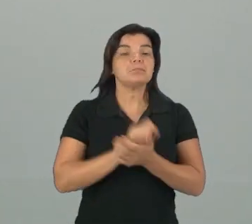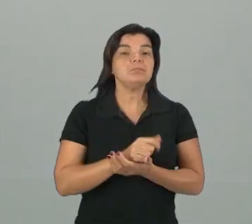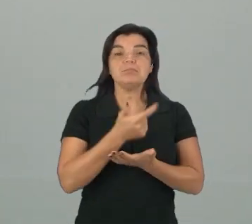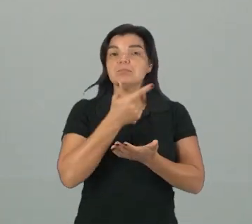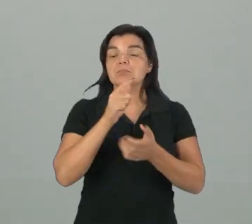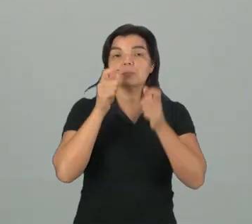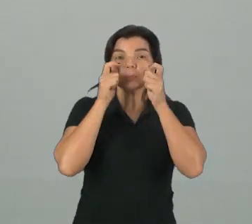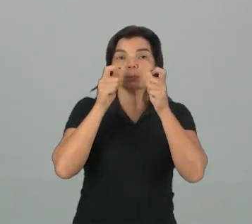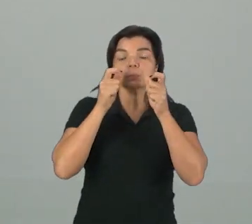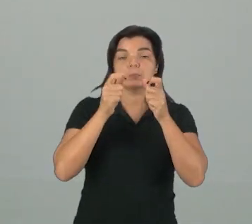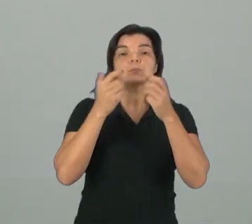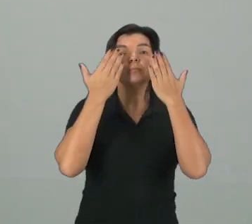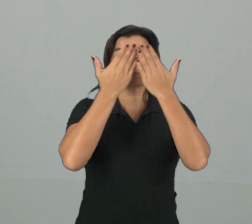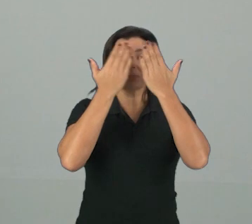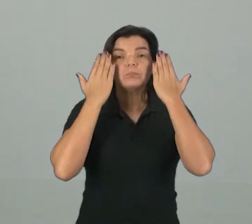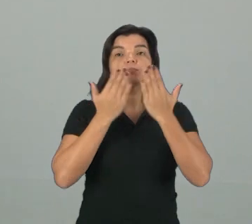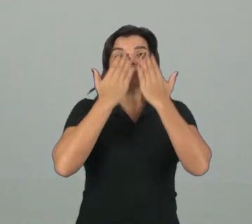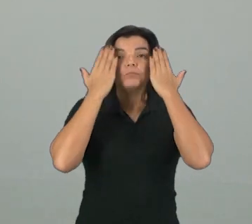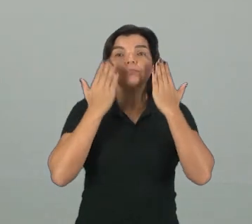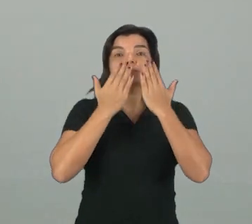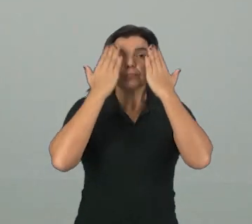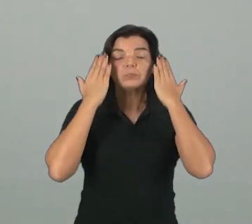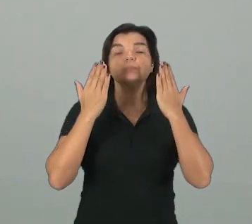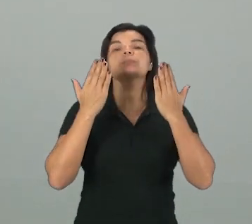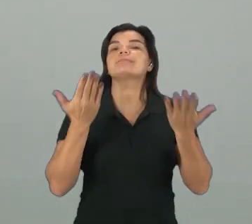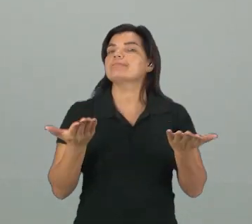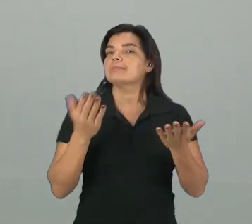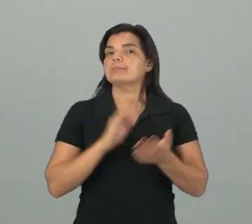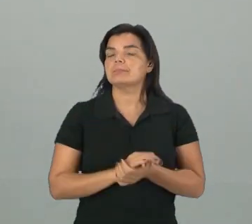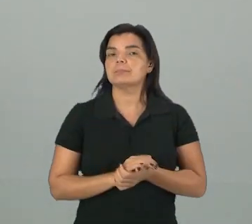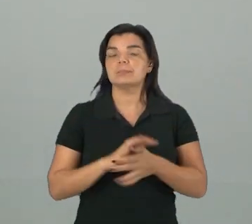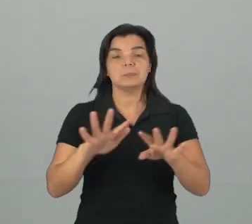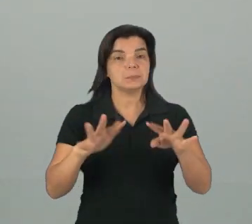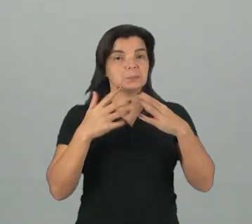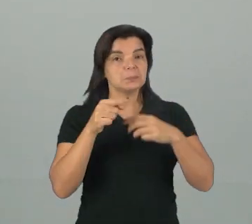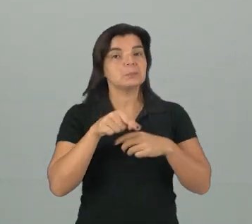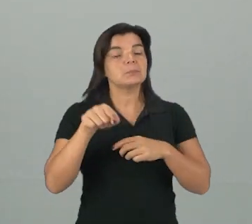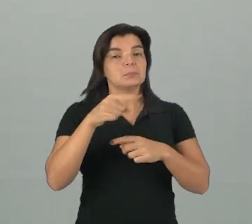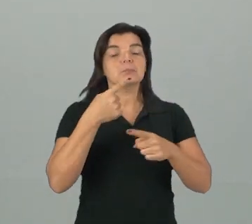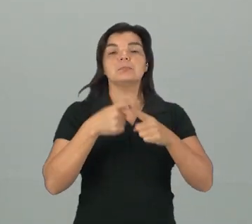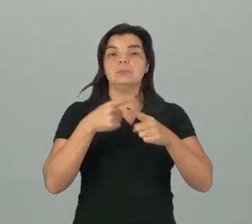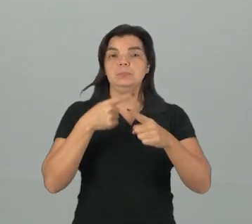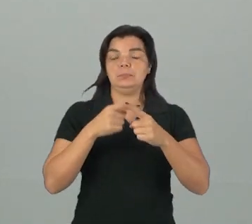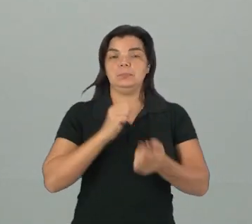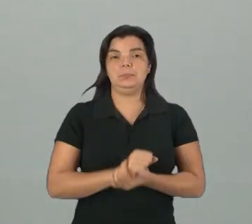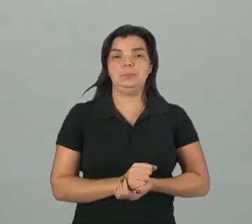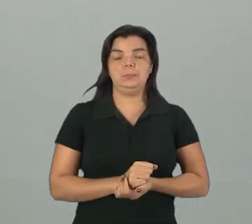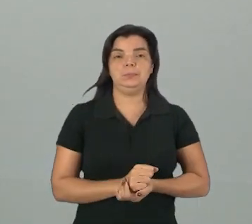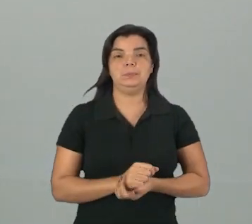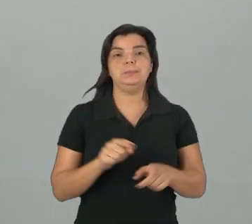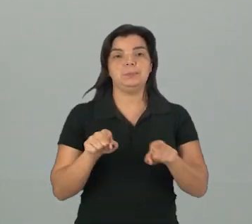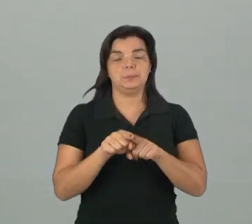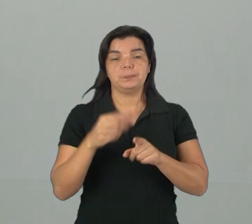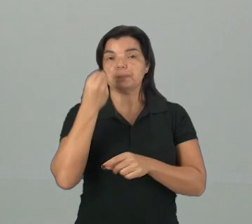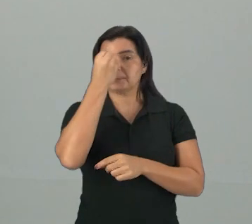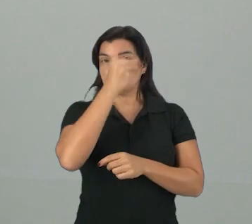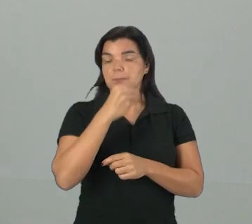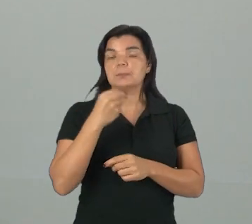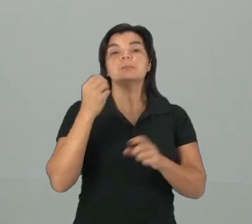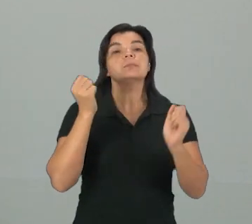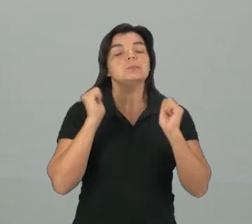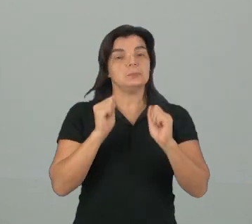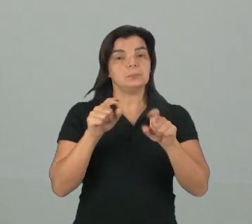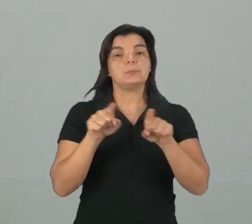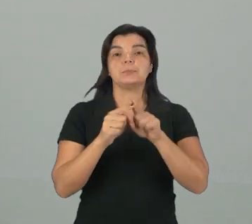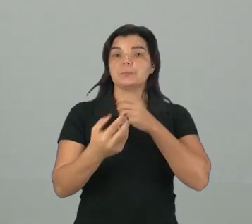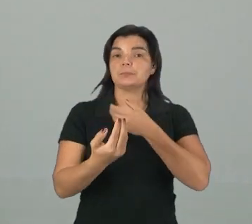essa atenção de lavar, de higienizar bem o seu rosto. Eu quero chamar a tua atenção para isso porque, assim como os resíduos de maquiagem podem